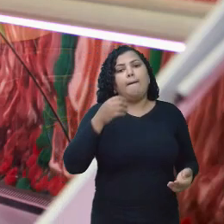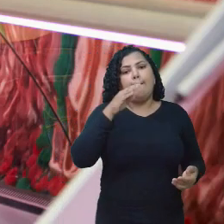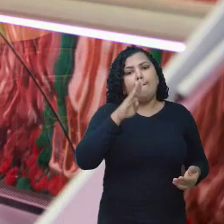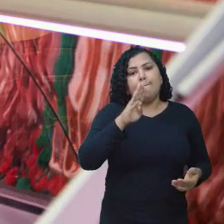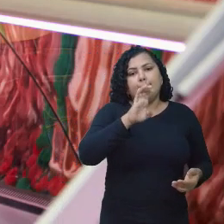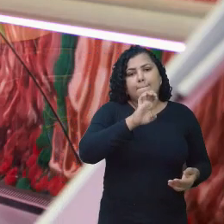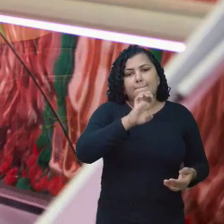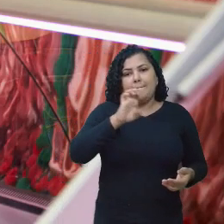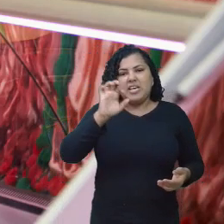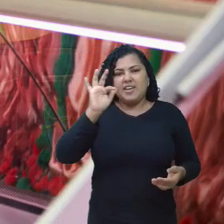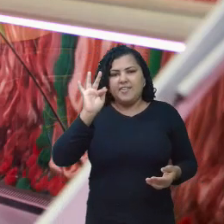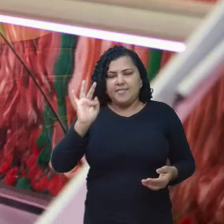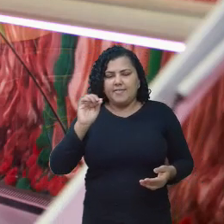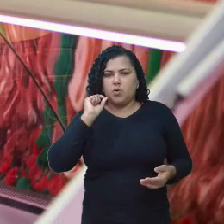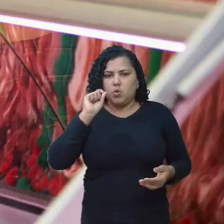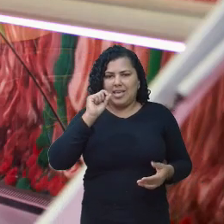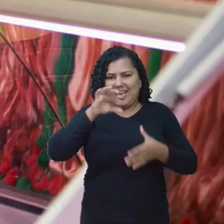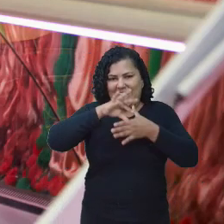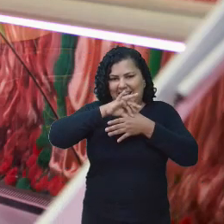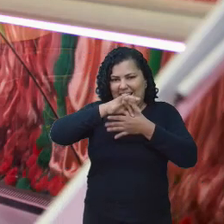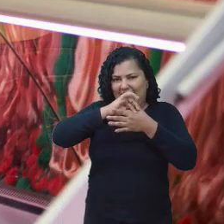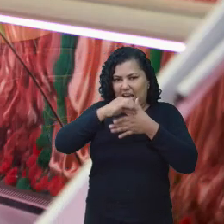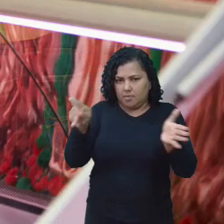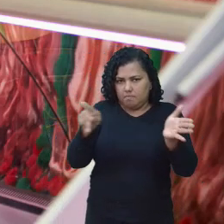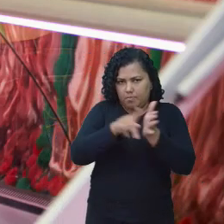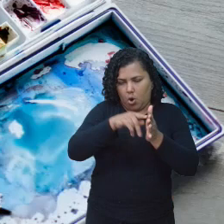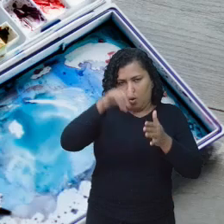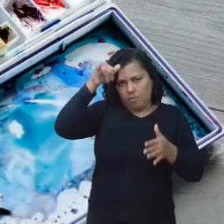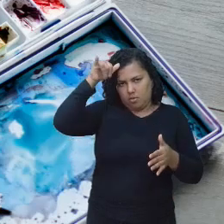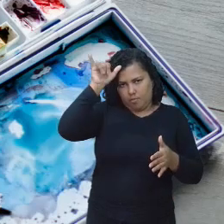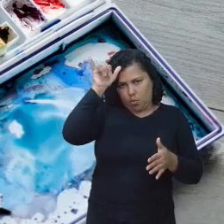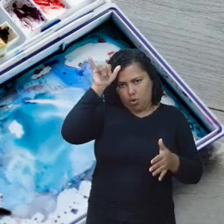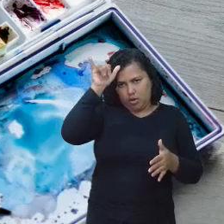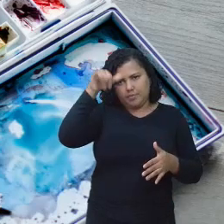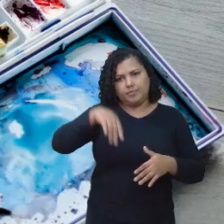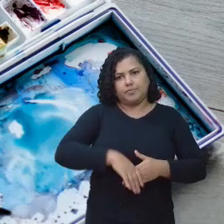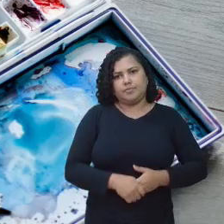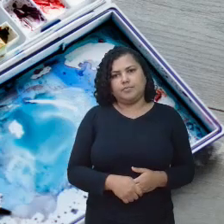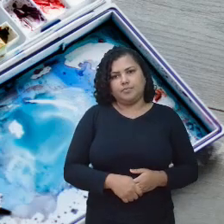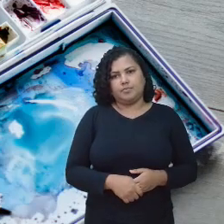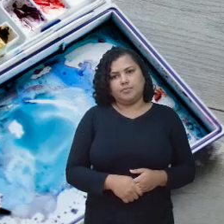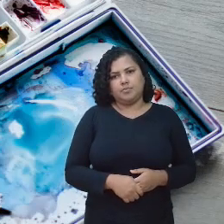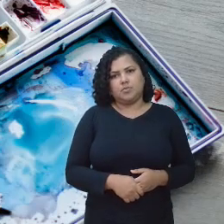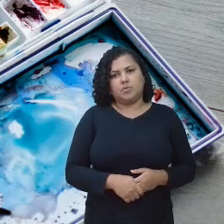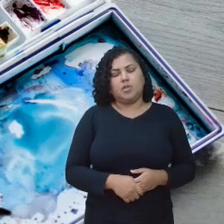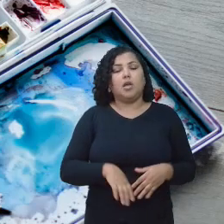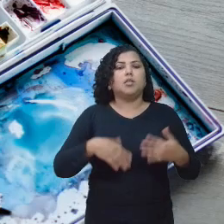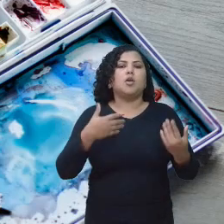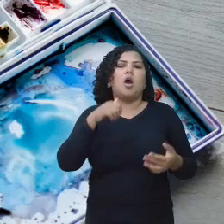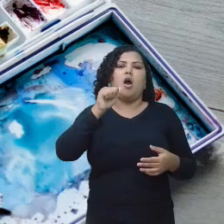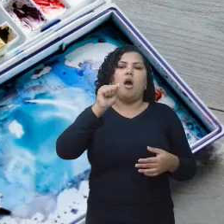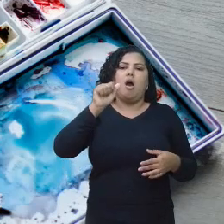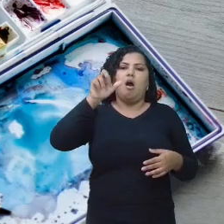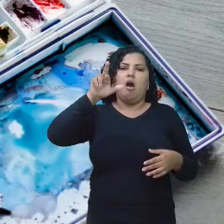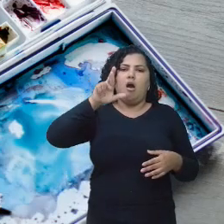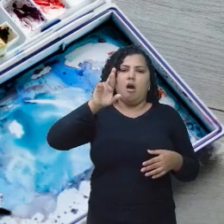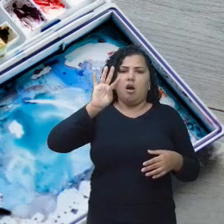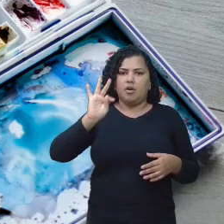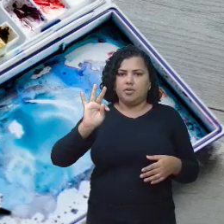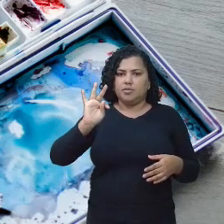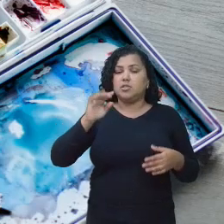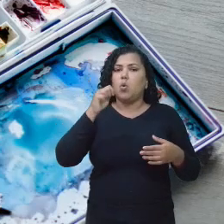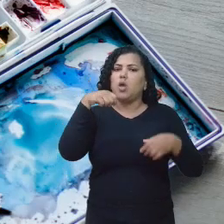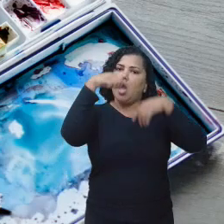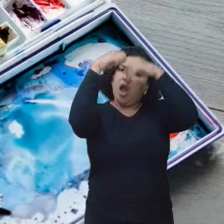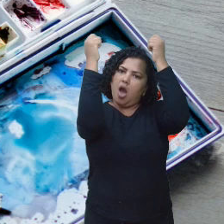bife exatamente, é carne bovina, tá? Beef. Depois, ó, art. Art também, ó,